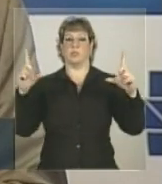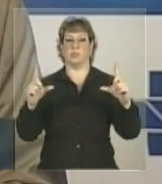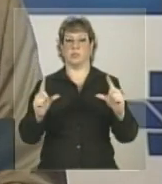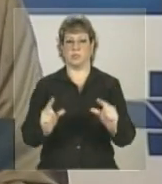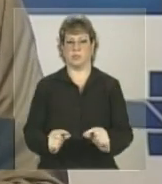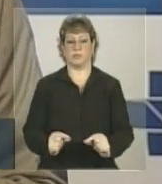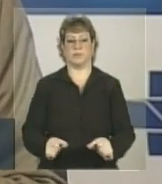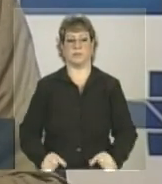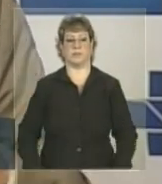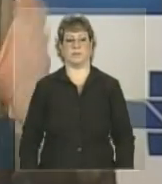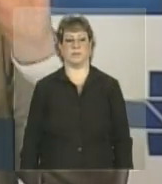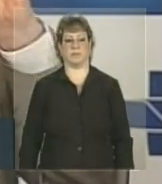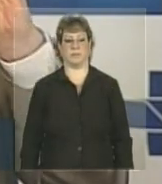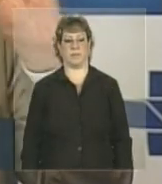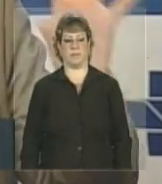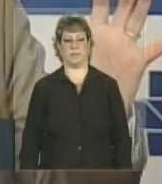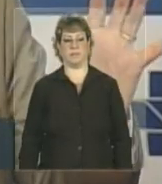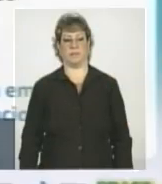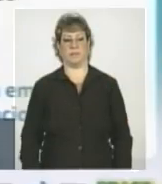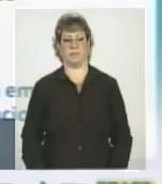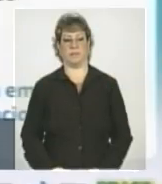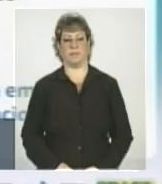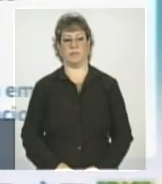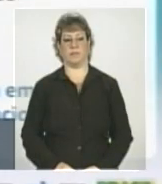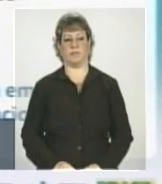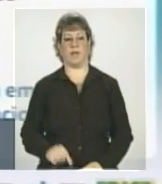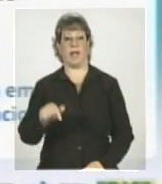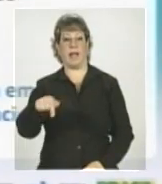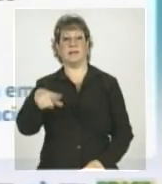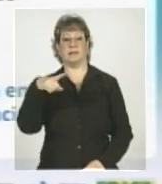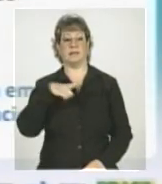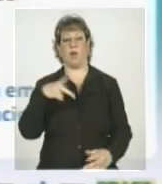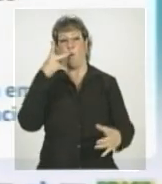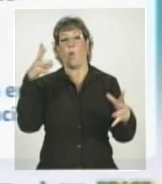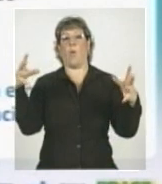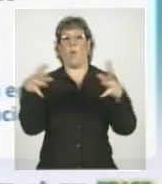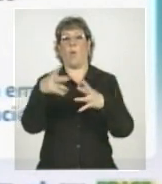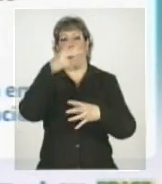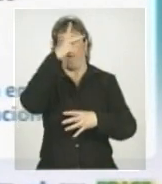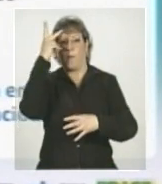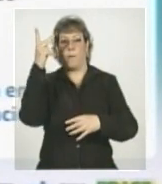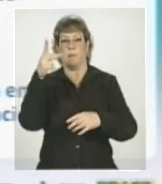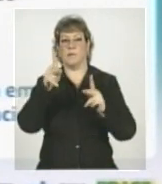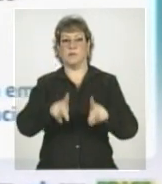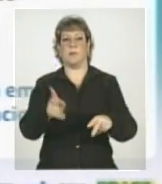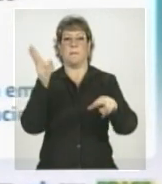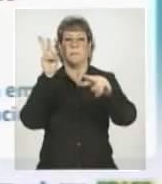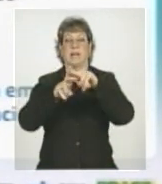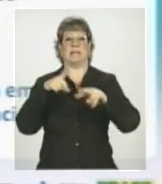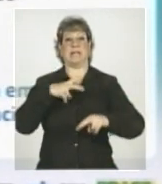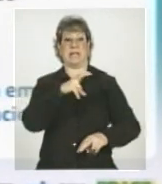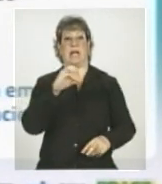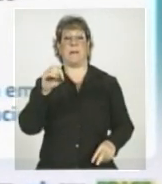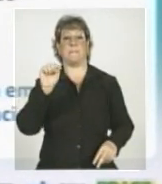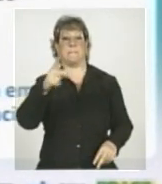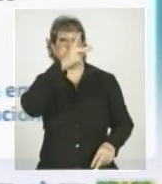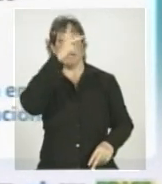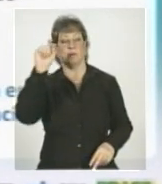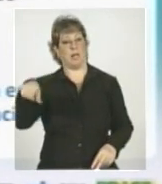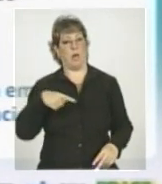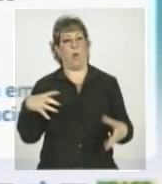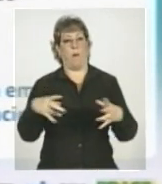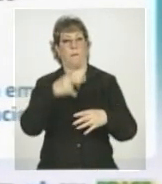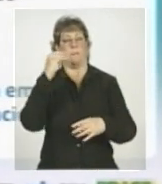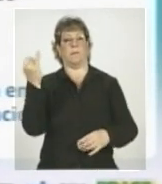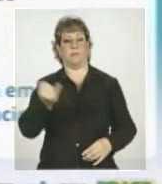de internação. Bom, aqui a população prisional, né, que é 500 mil pessoas, é uma população